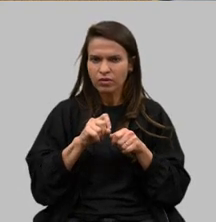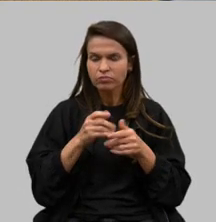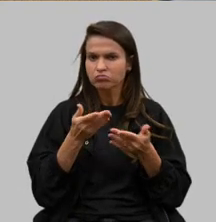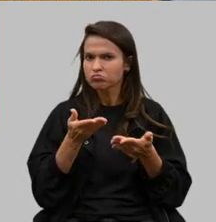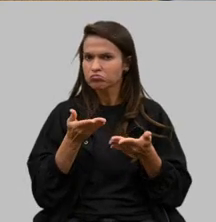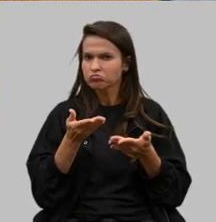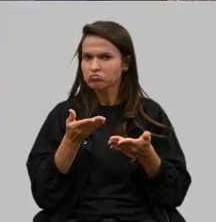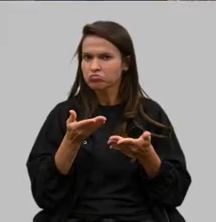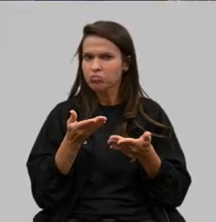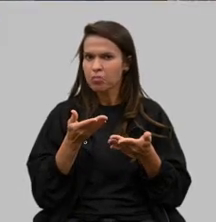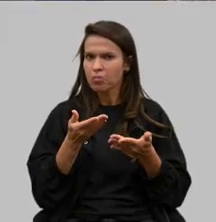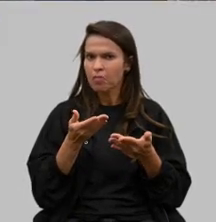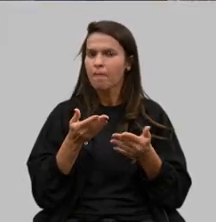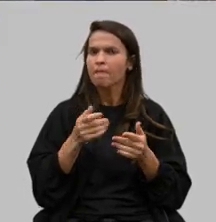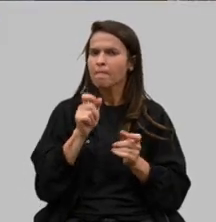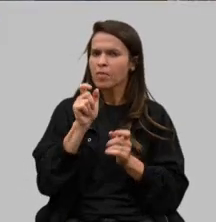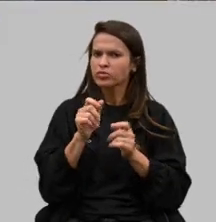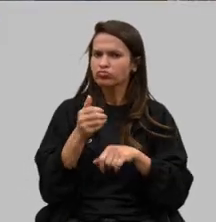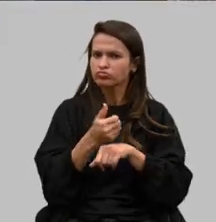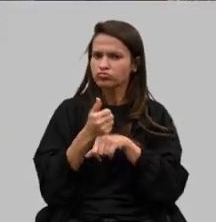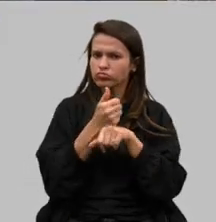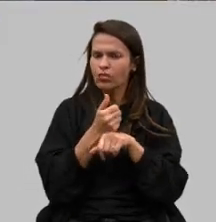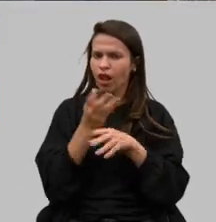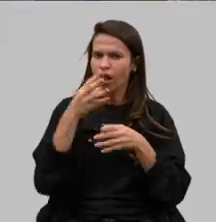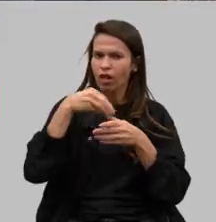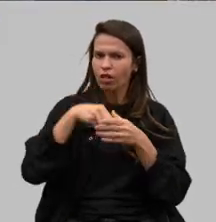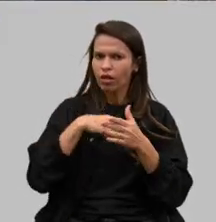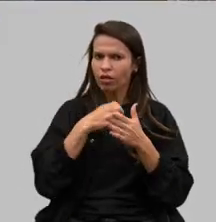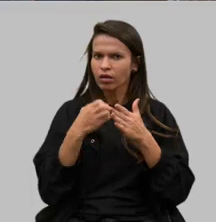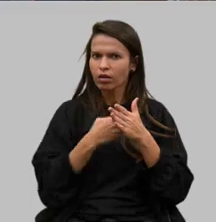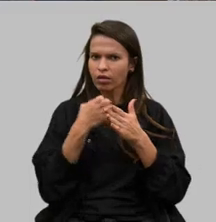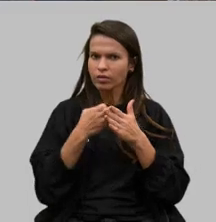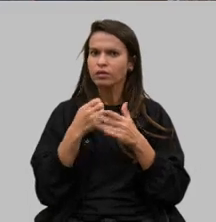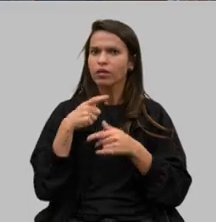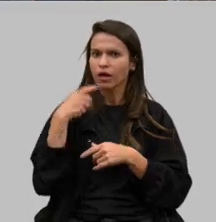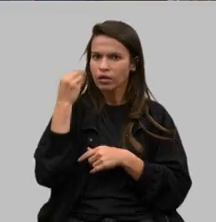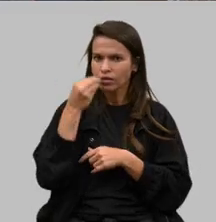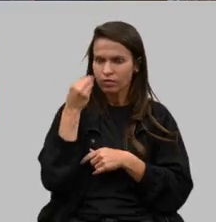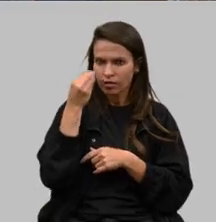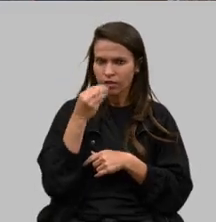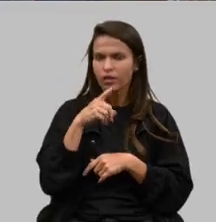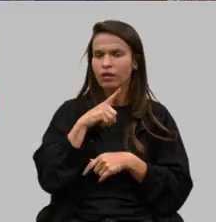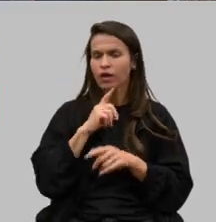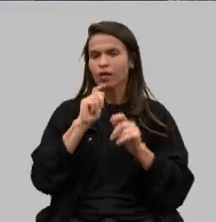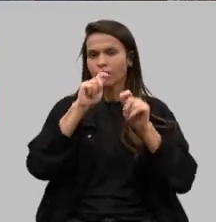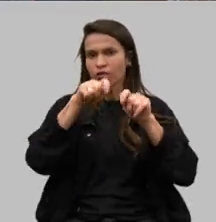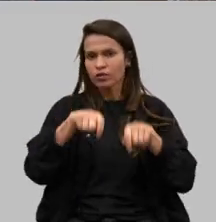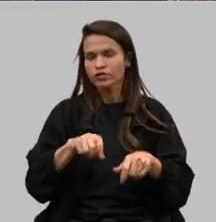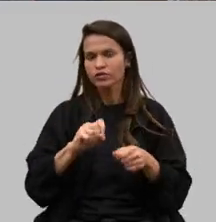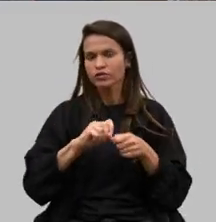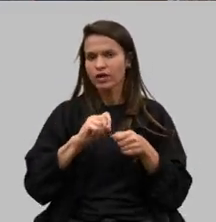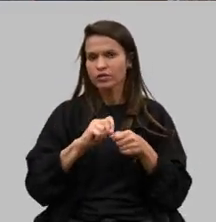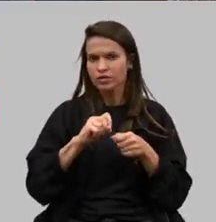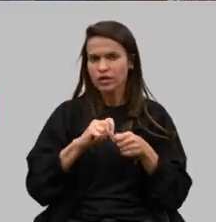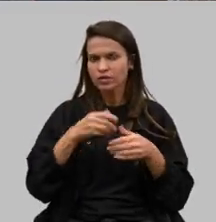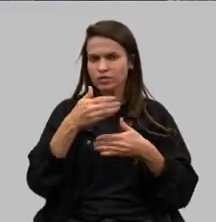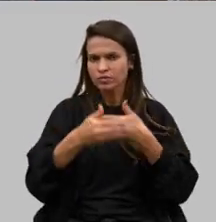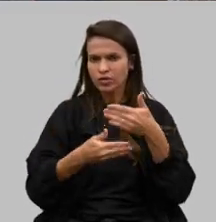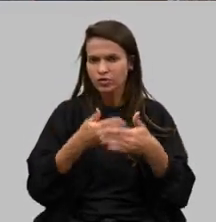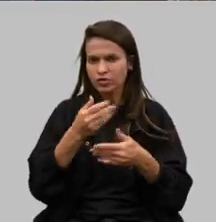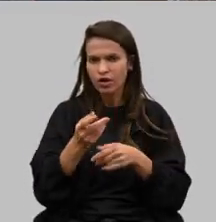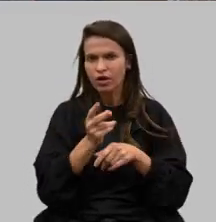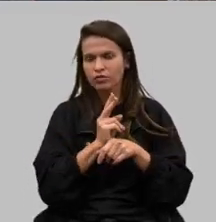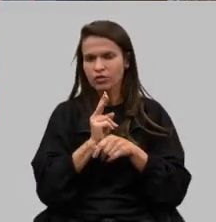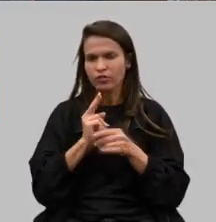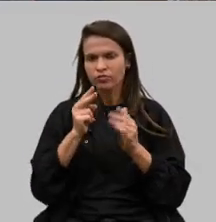não tem gente que tem expertise lá dentro que tem experiência que teria condições de fazer esse processo de revisão da